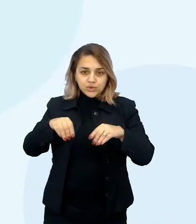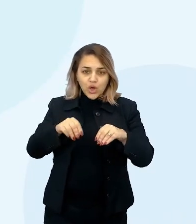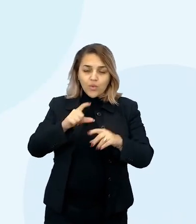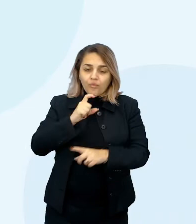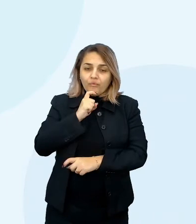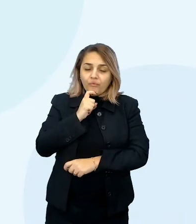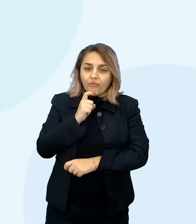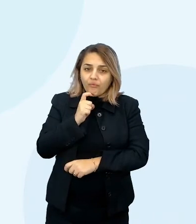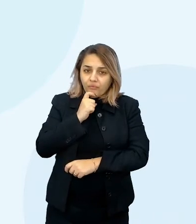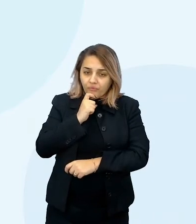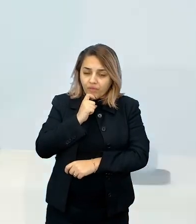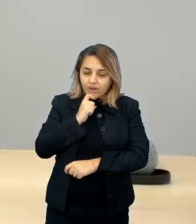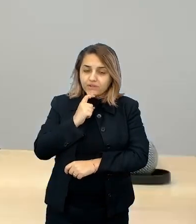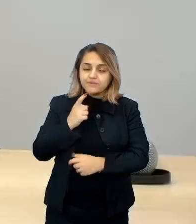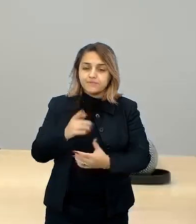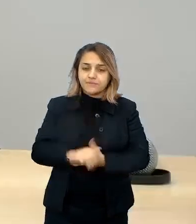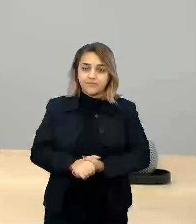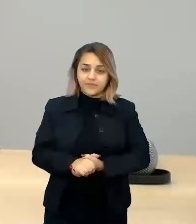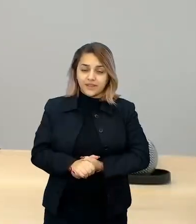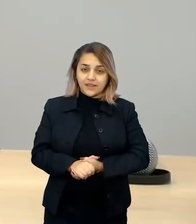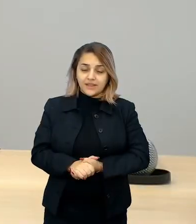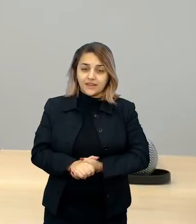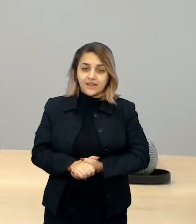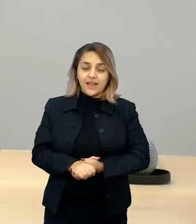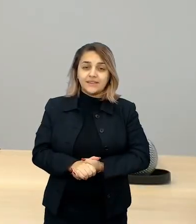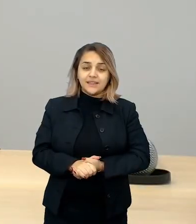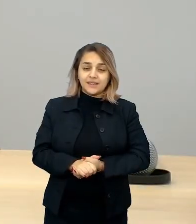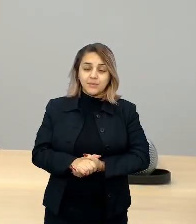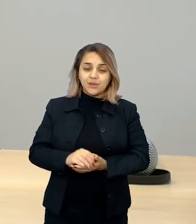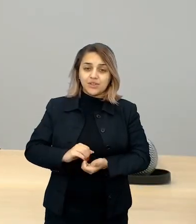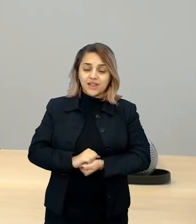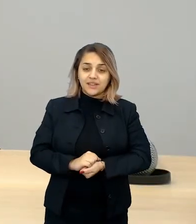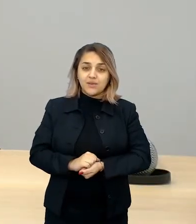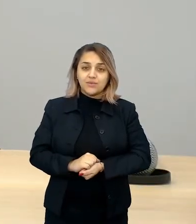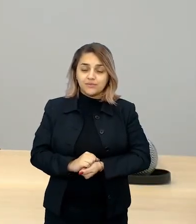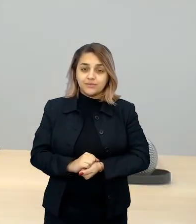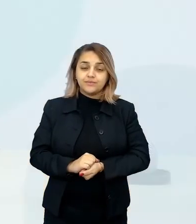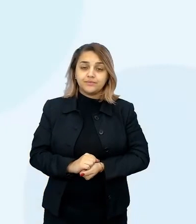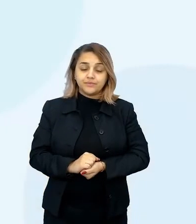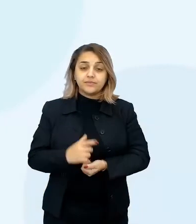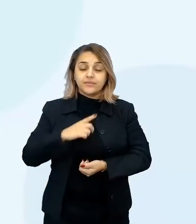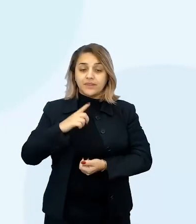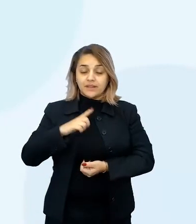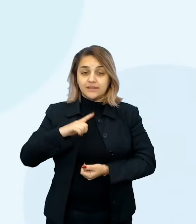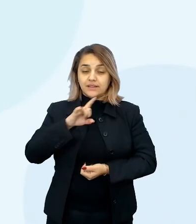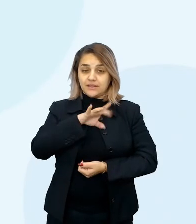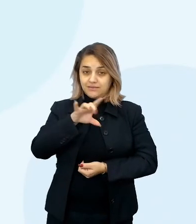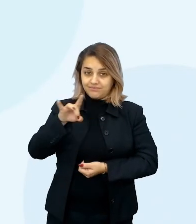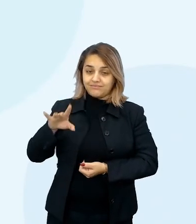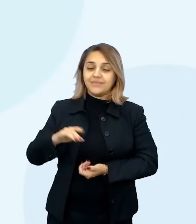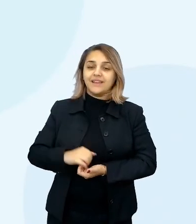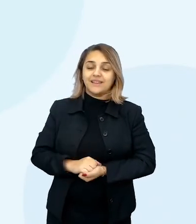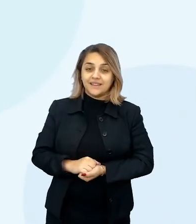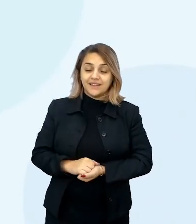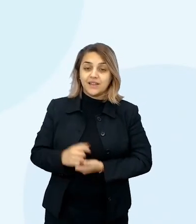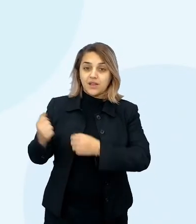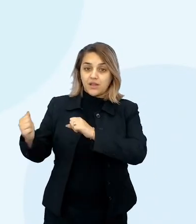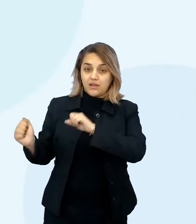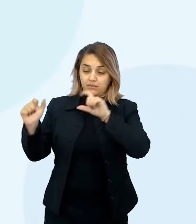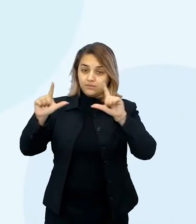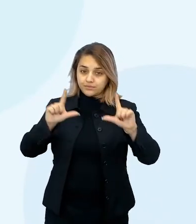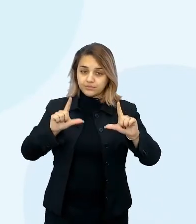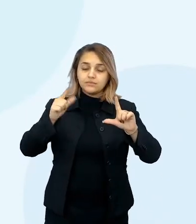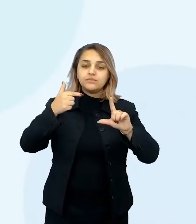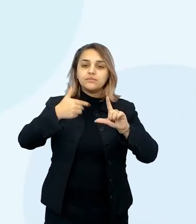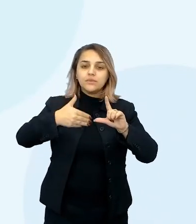Tá? Continuando, é importante analisar a época do ano, que eu acabei de mencionar, né? Vai aparecer na tela para vocês, em